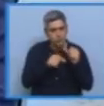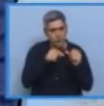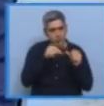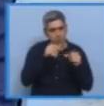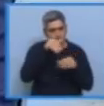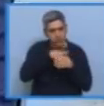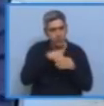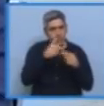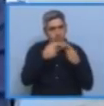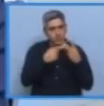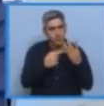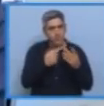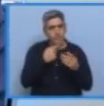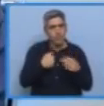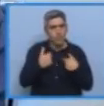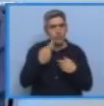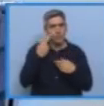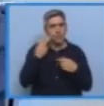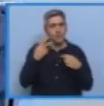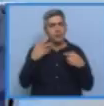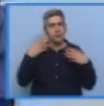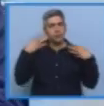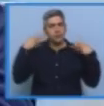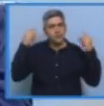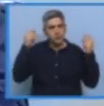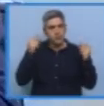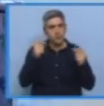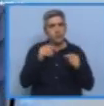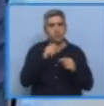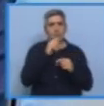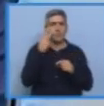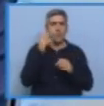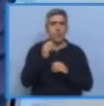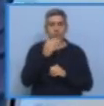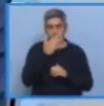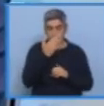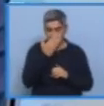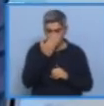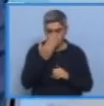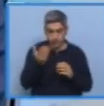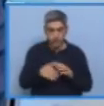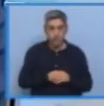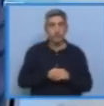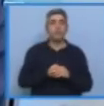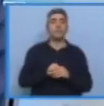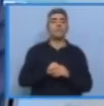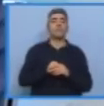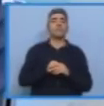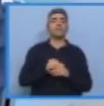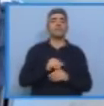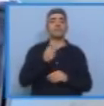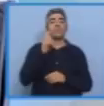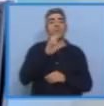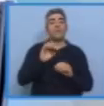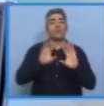fundo, a própria dinâmica espiritual. Porque sem vida não há, não é? Agora, de uma